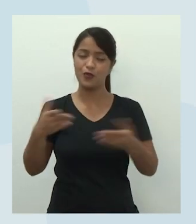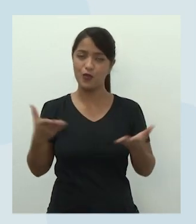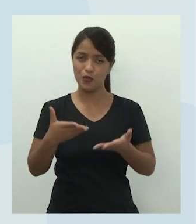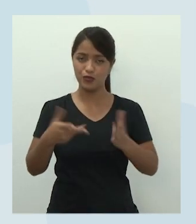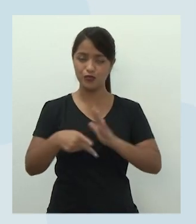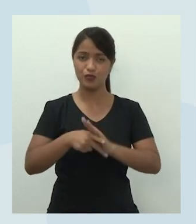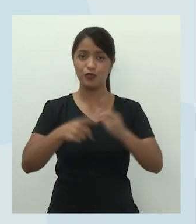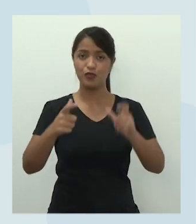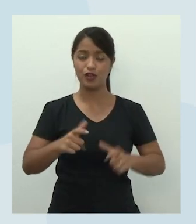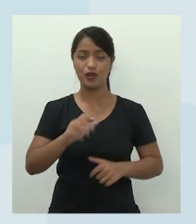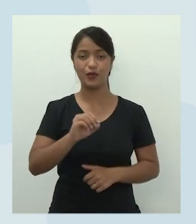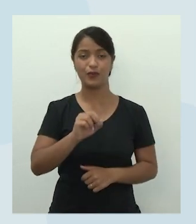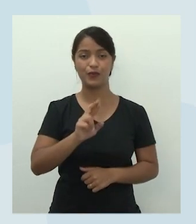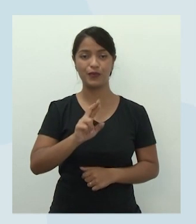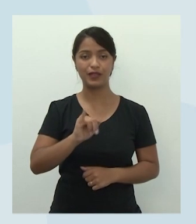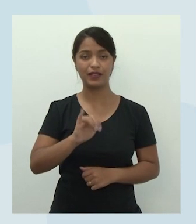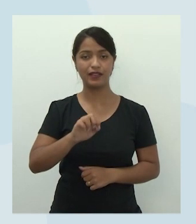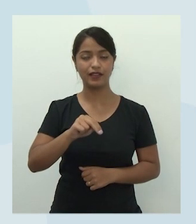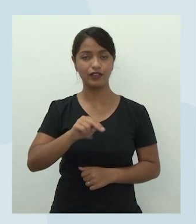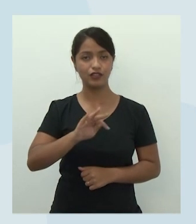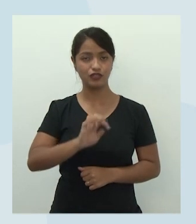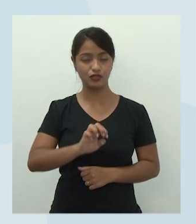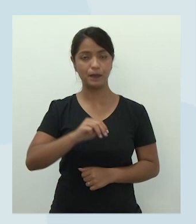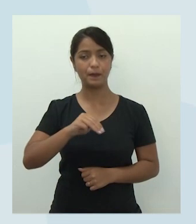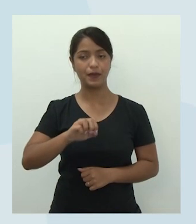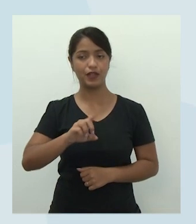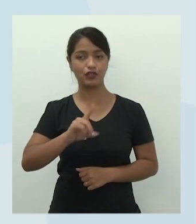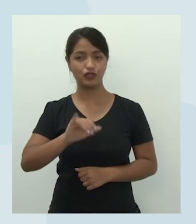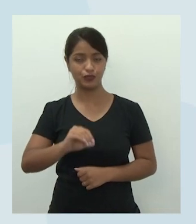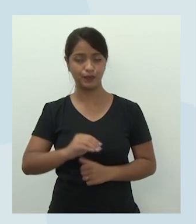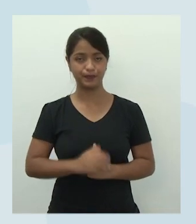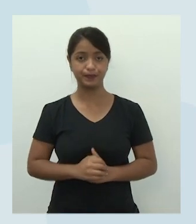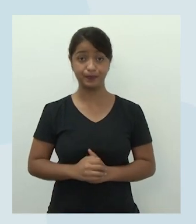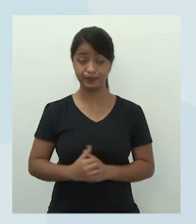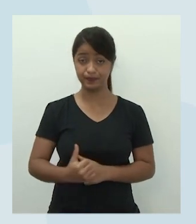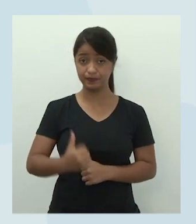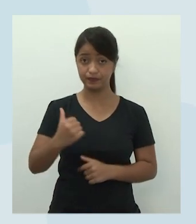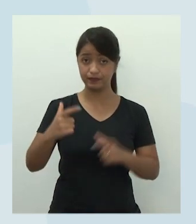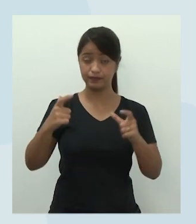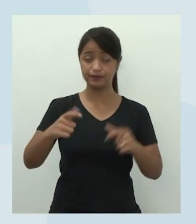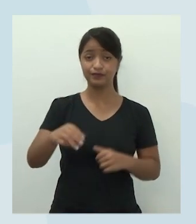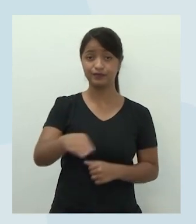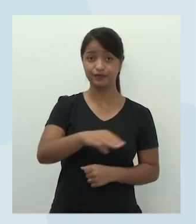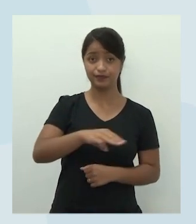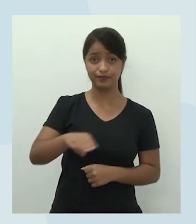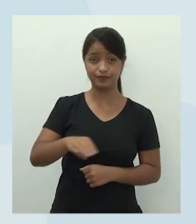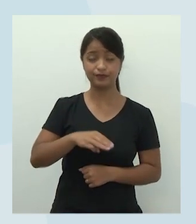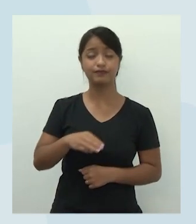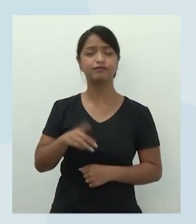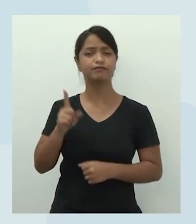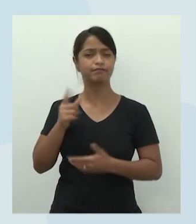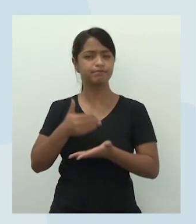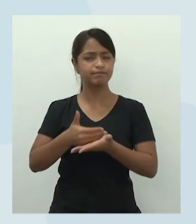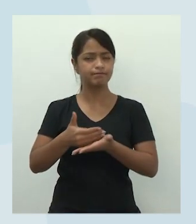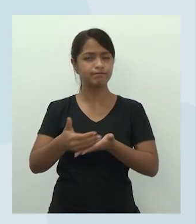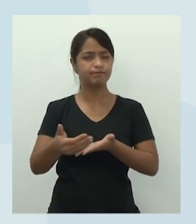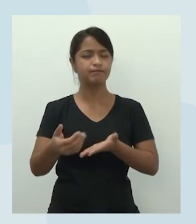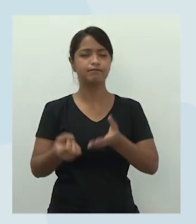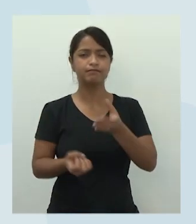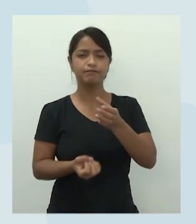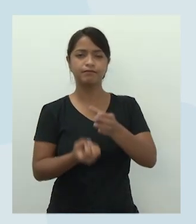Oriente Médio, tá? A Mesopotâmia é considerada uma das civilizações que são